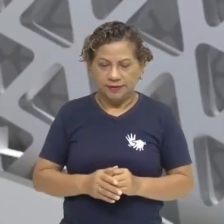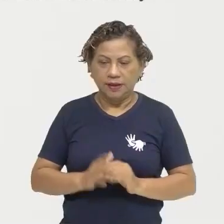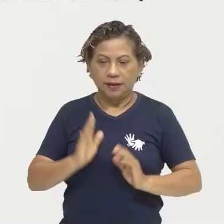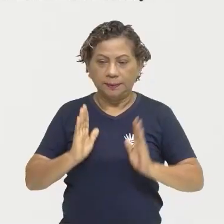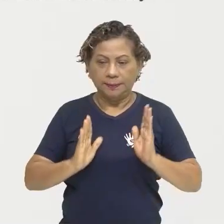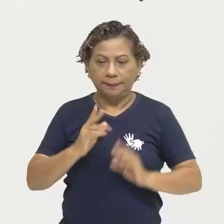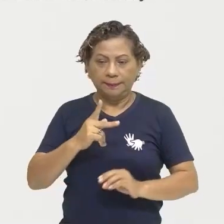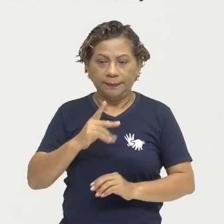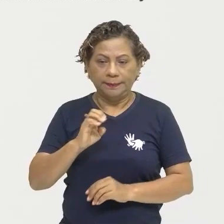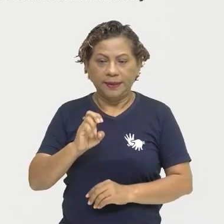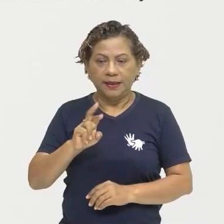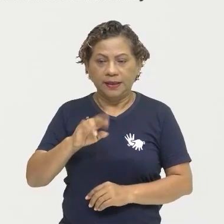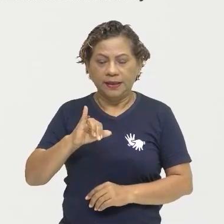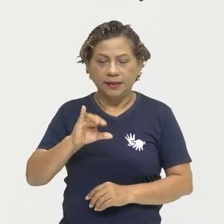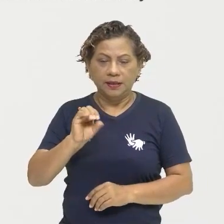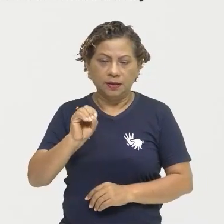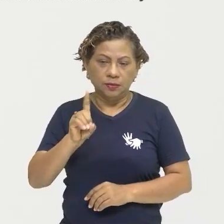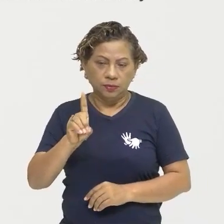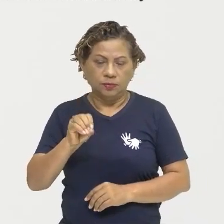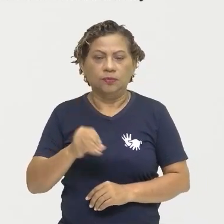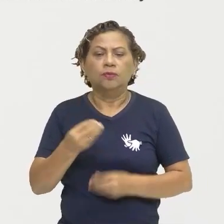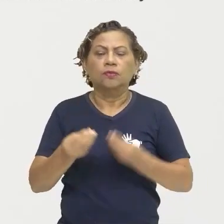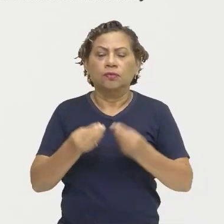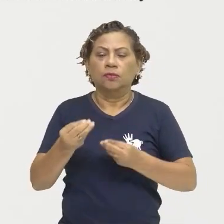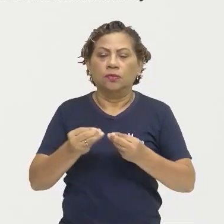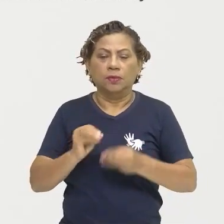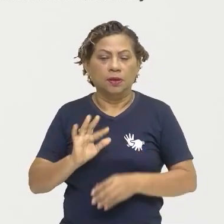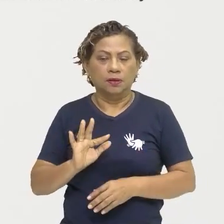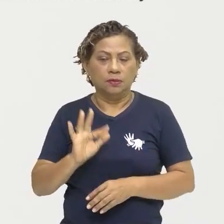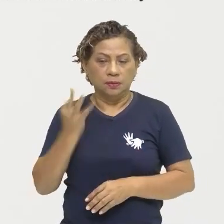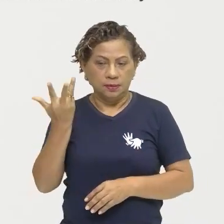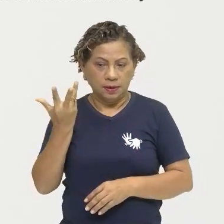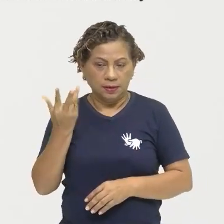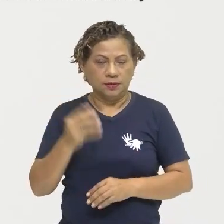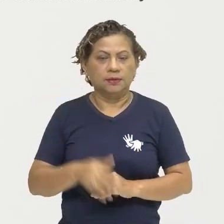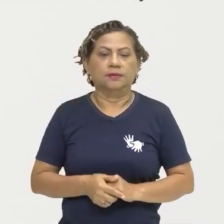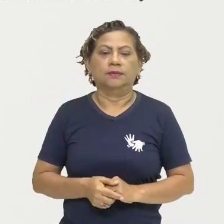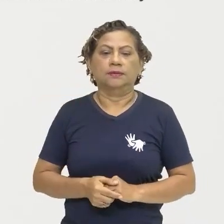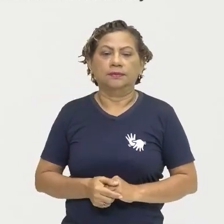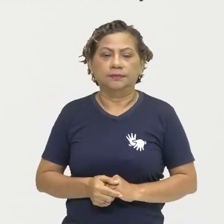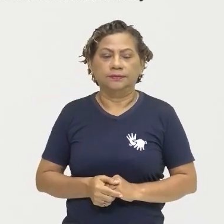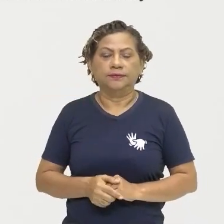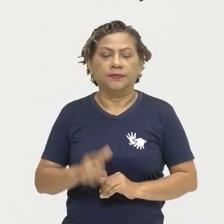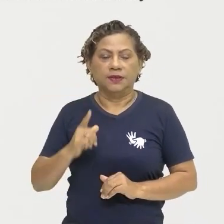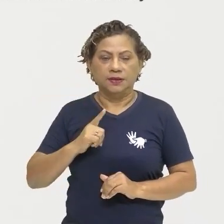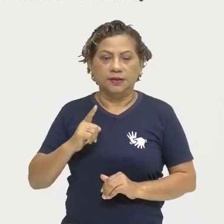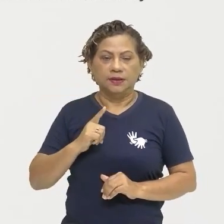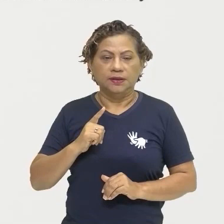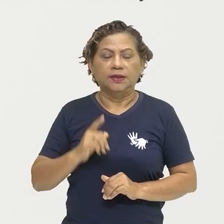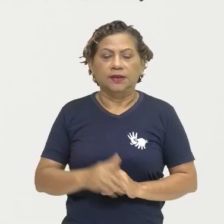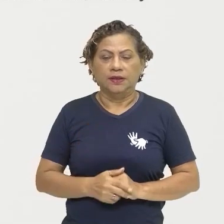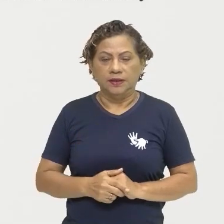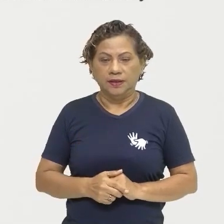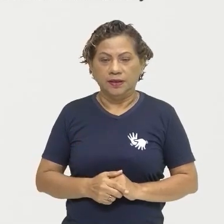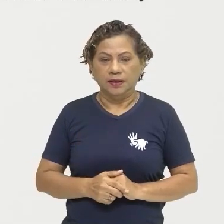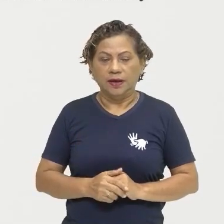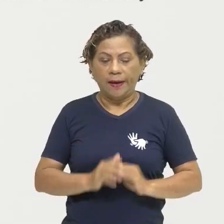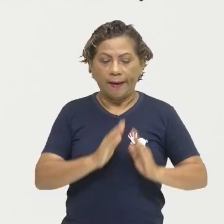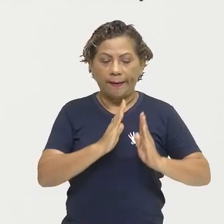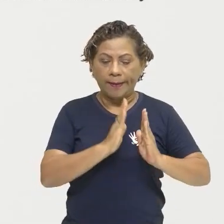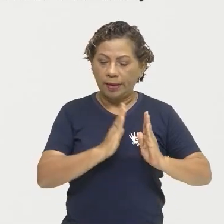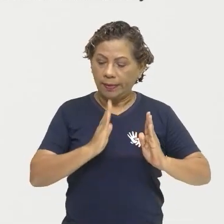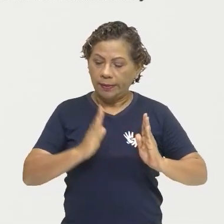Vamos entender a constituição do período? Então, nós temos o período simples e o